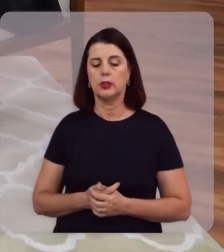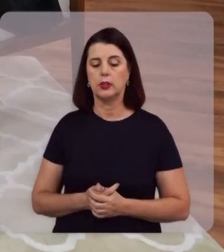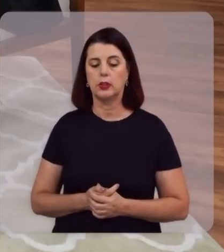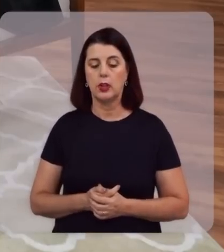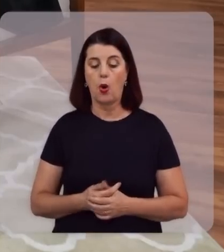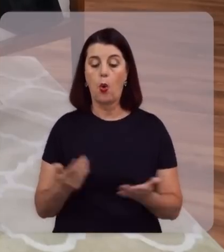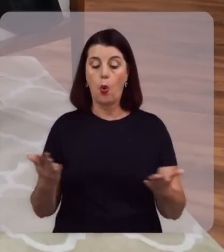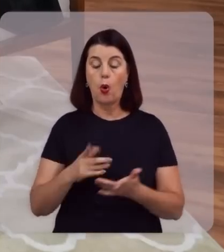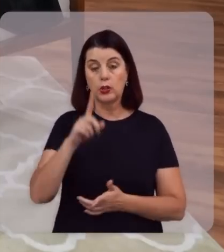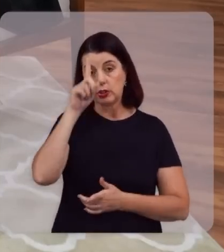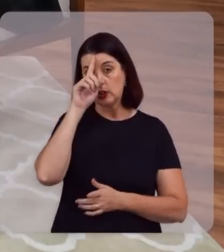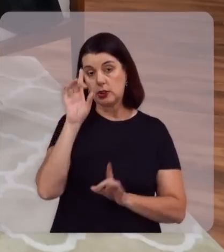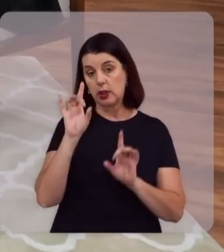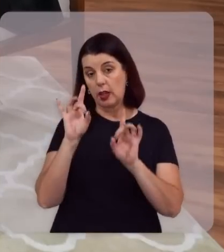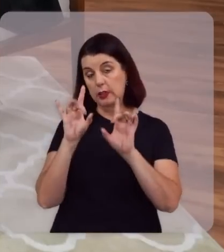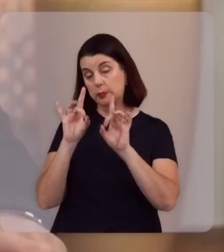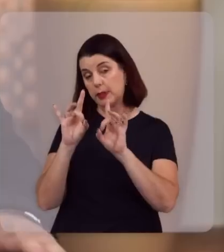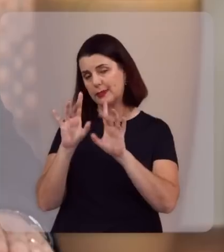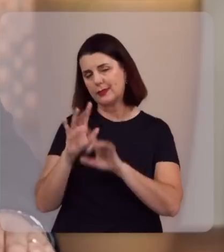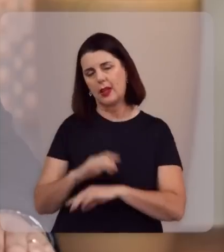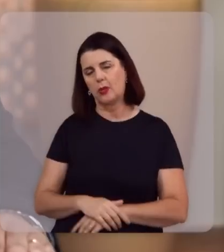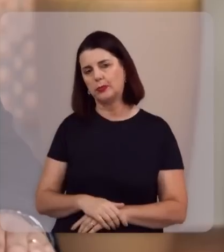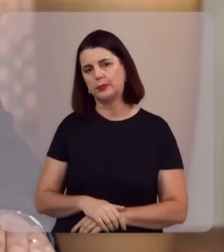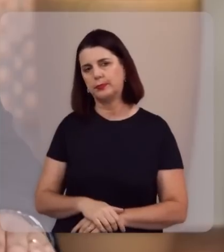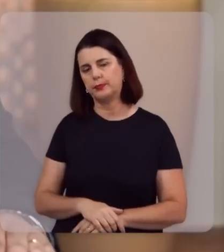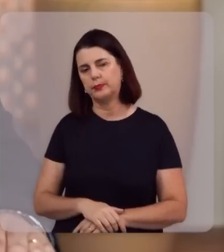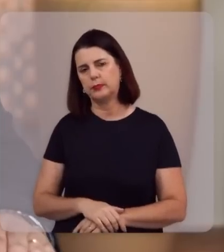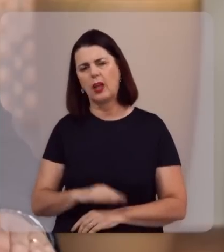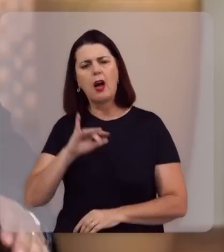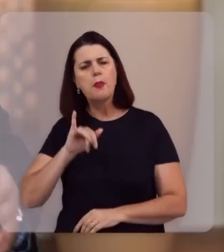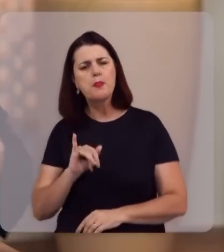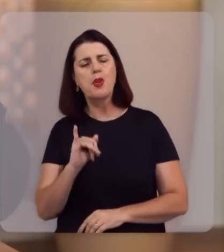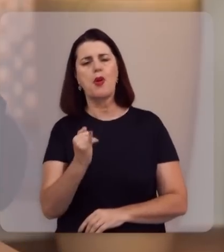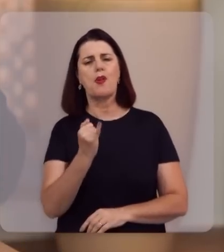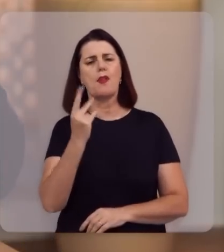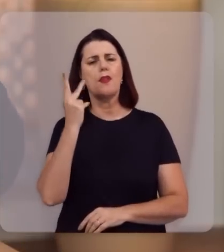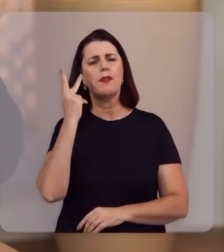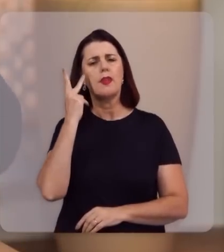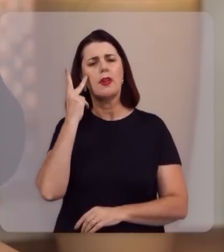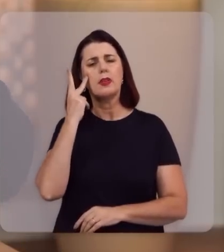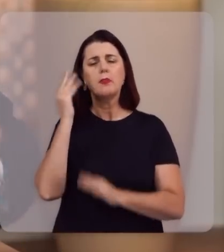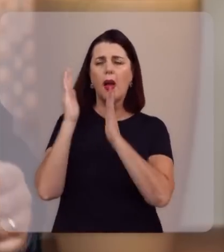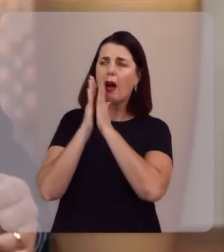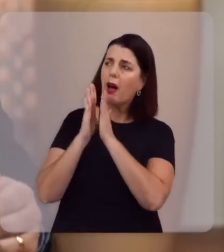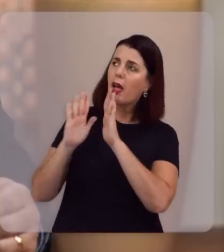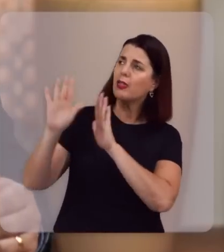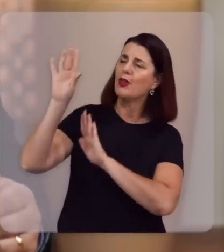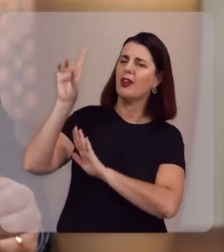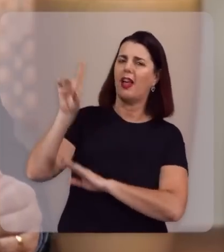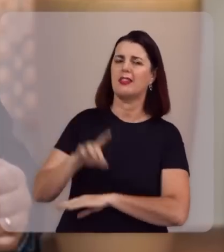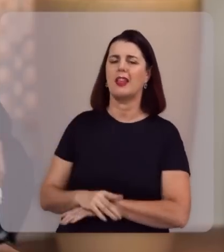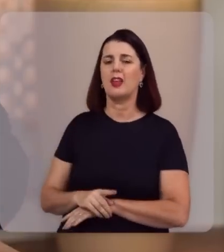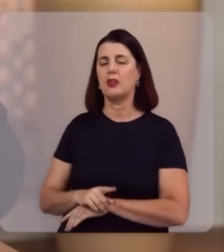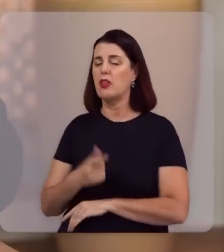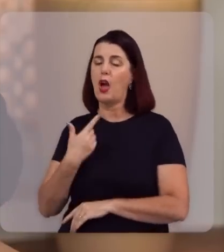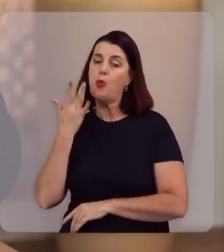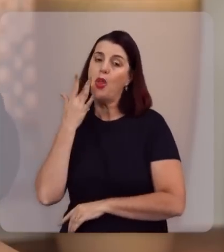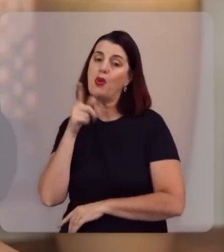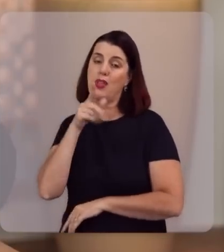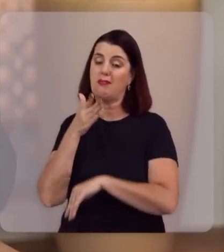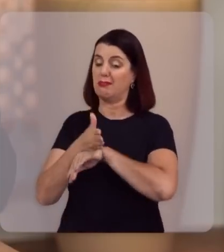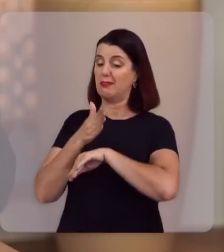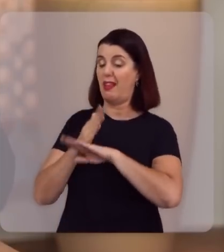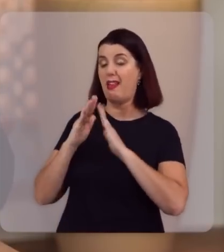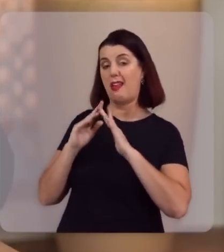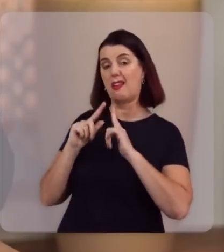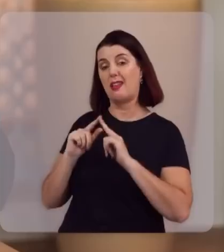especiais? Esse dia é um dia extremamente especial. Aproveite para adorar a Deus. Eu não sei se você